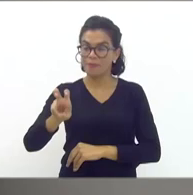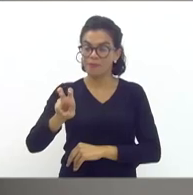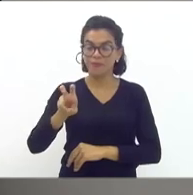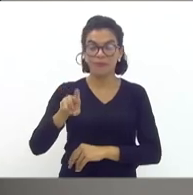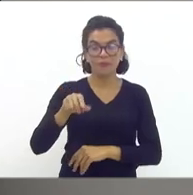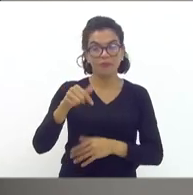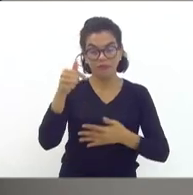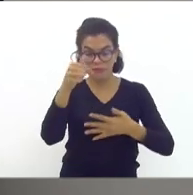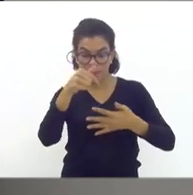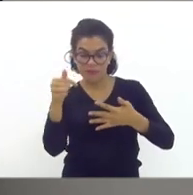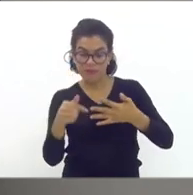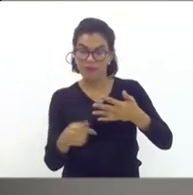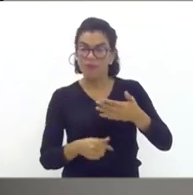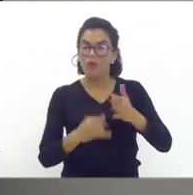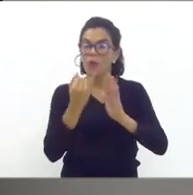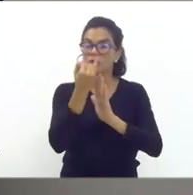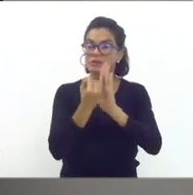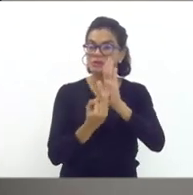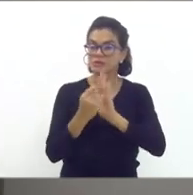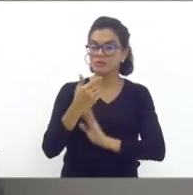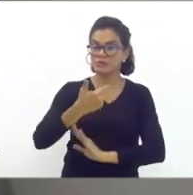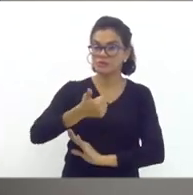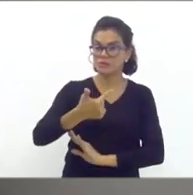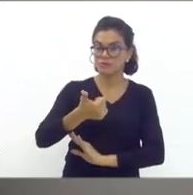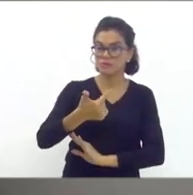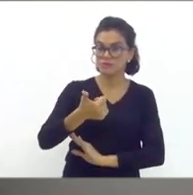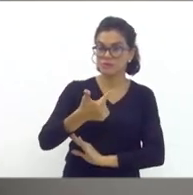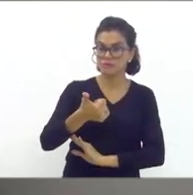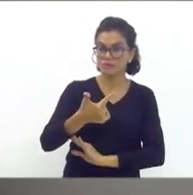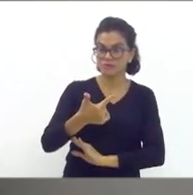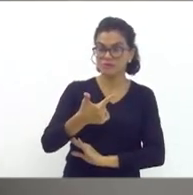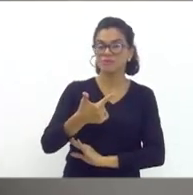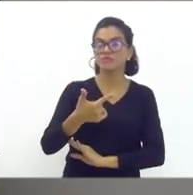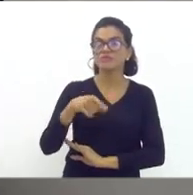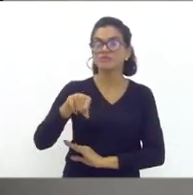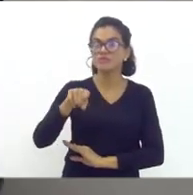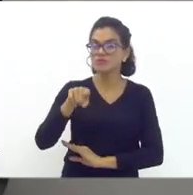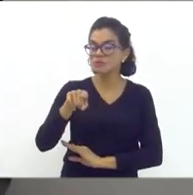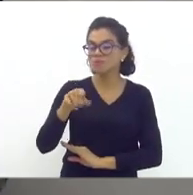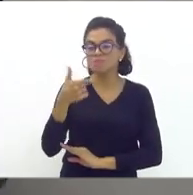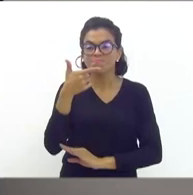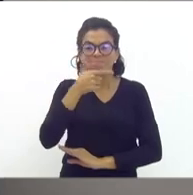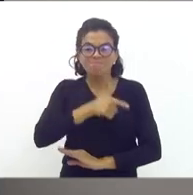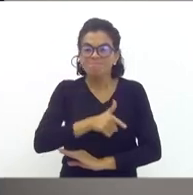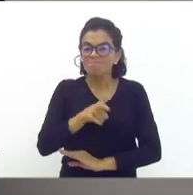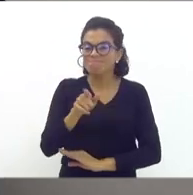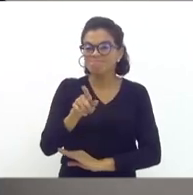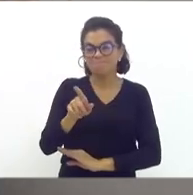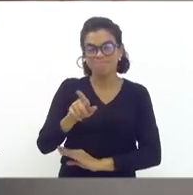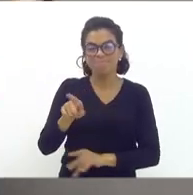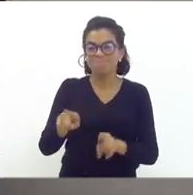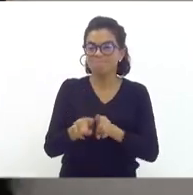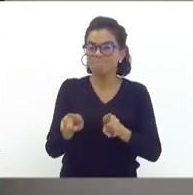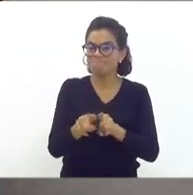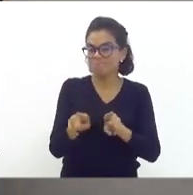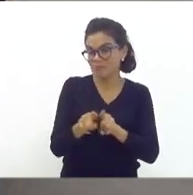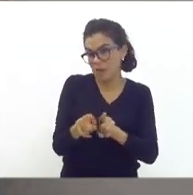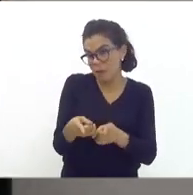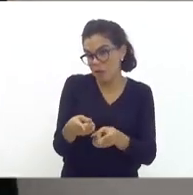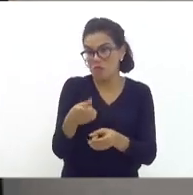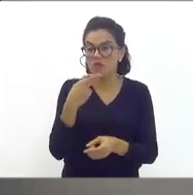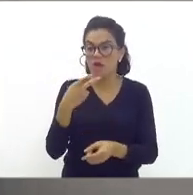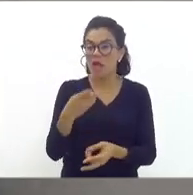importante o inciso 12 Isso acabou não citando e não te responsabilidade de vocês agora